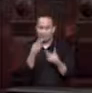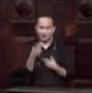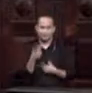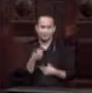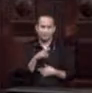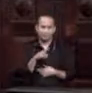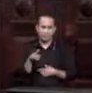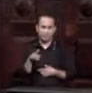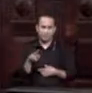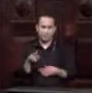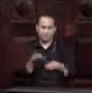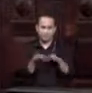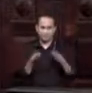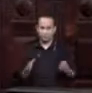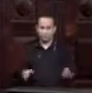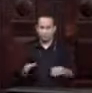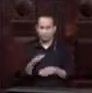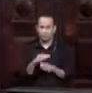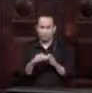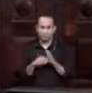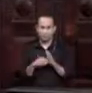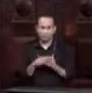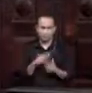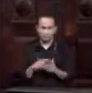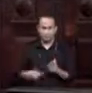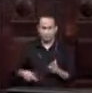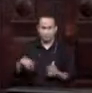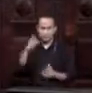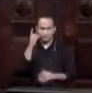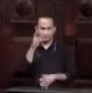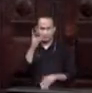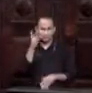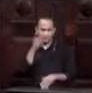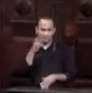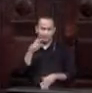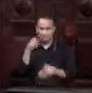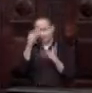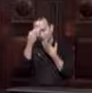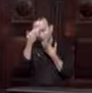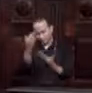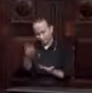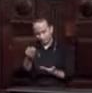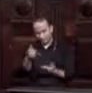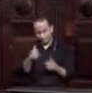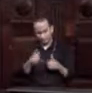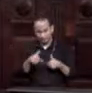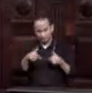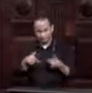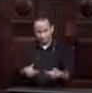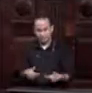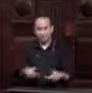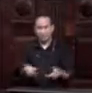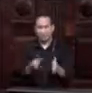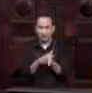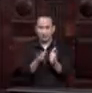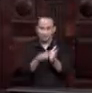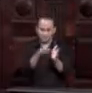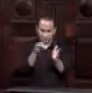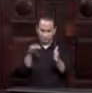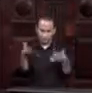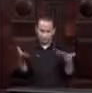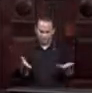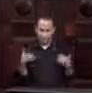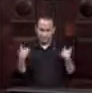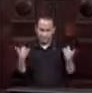nome da mesa diretora, do presidente, de todos os parlamentares, agradecer o seu empenho e parabenizá-lo por essa data. Eu